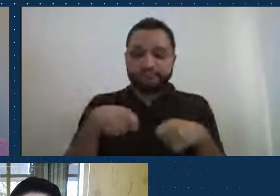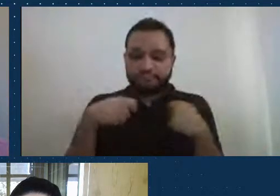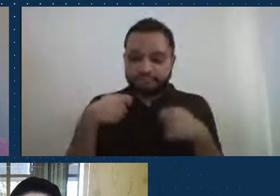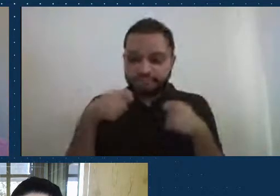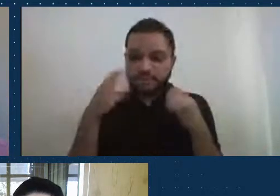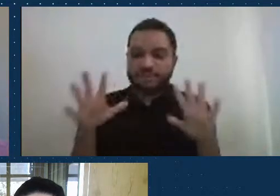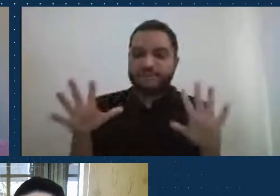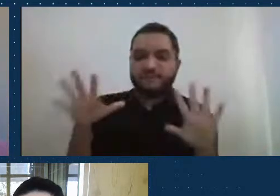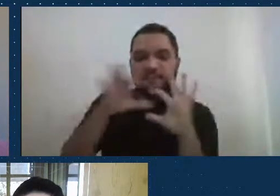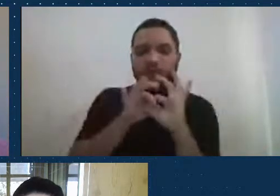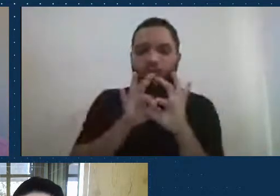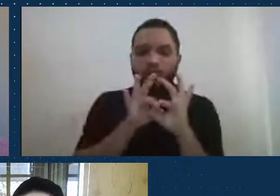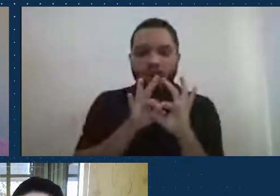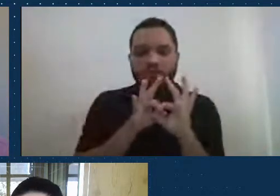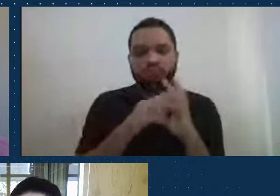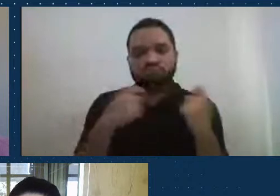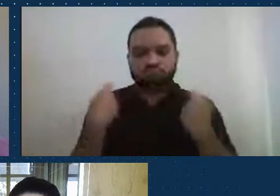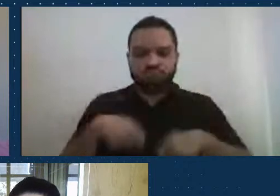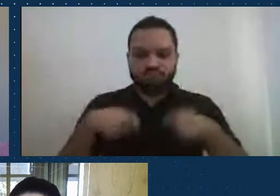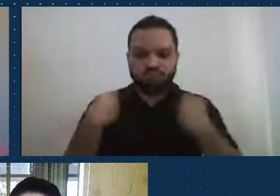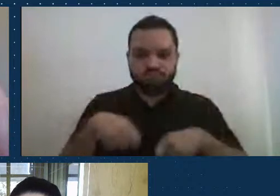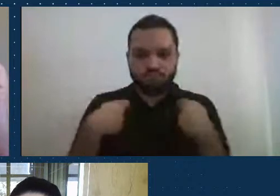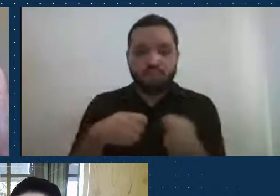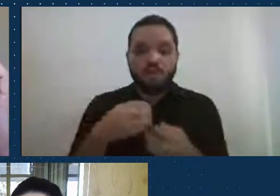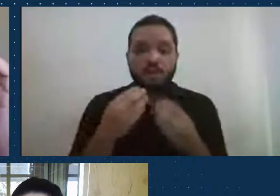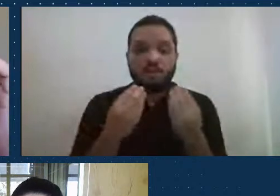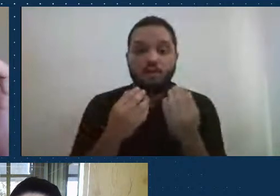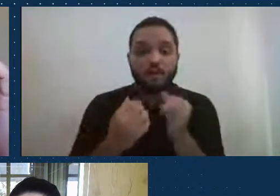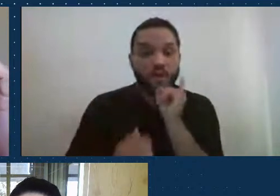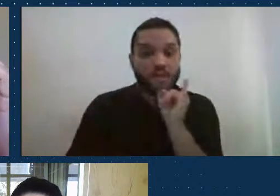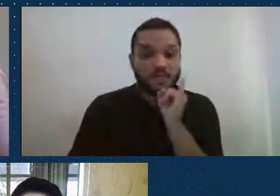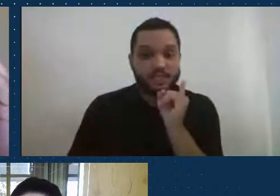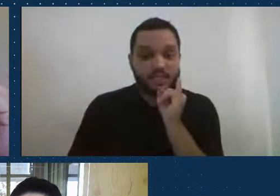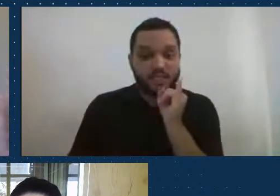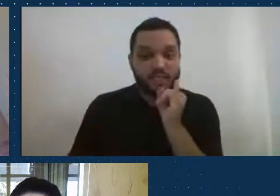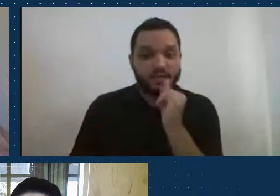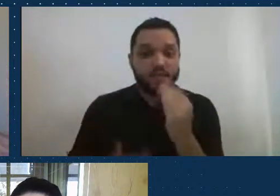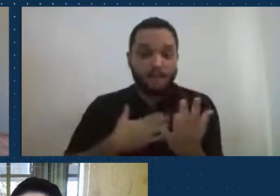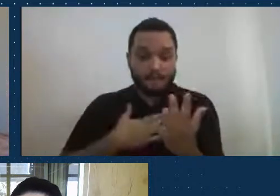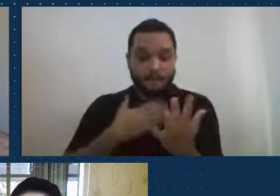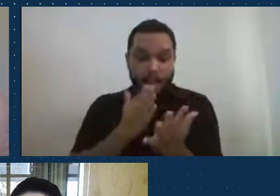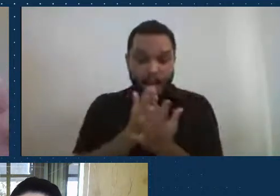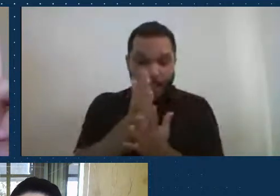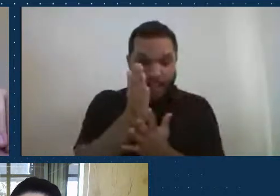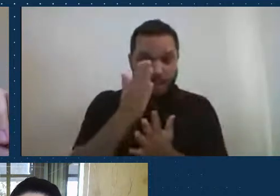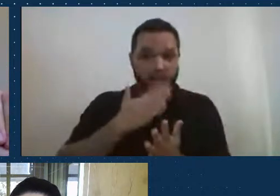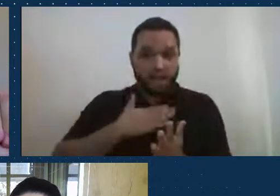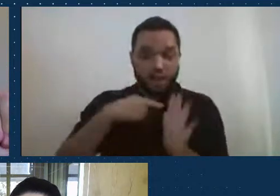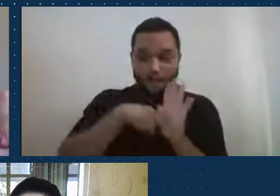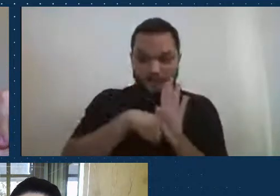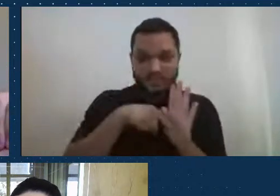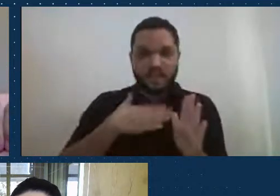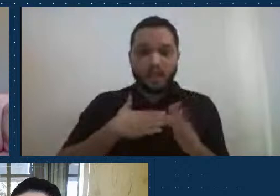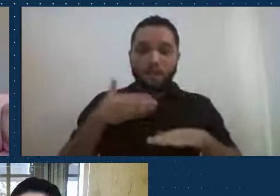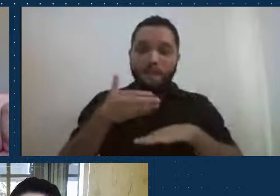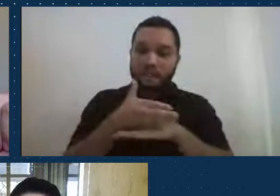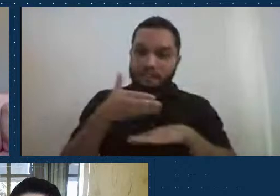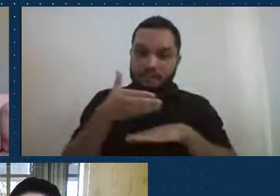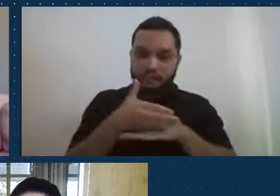vinculação, certo? Eu vou te dar um exemplo da linha que eu participo, só para você ter uma noção.